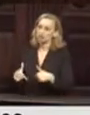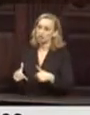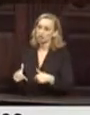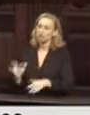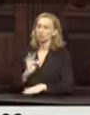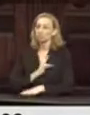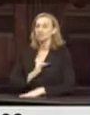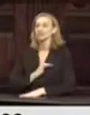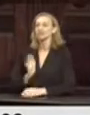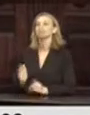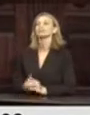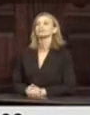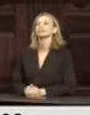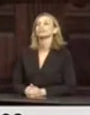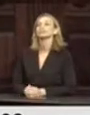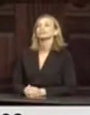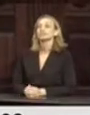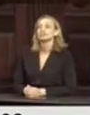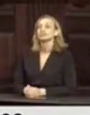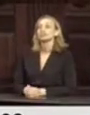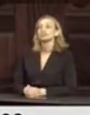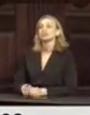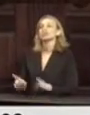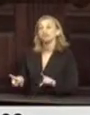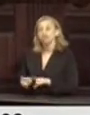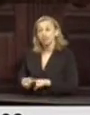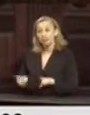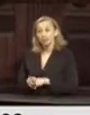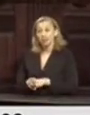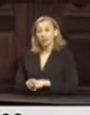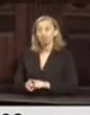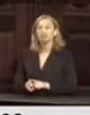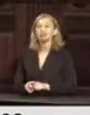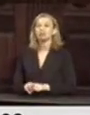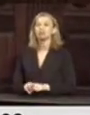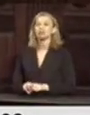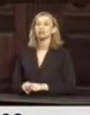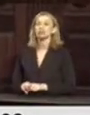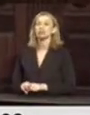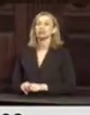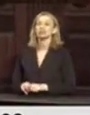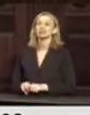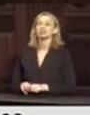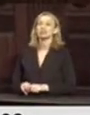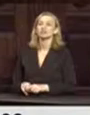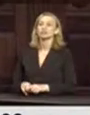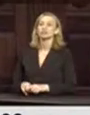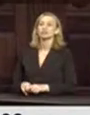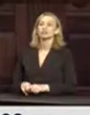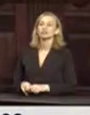forças policiais, passou também a ser mediadora de conflitos.